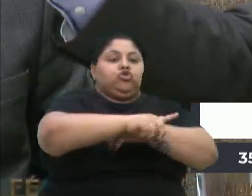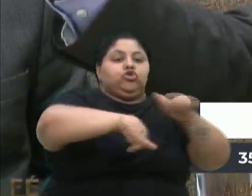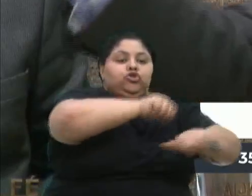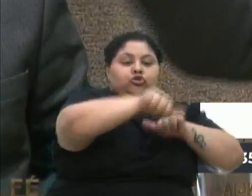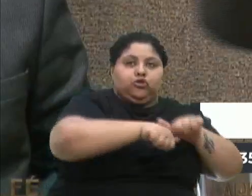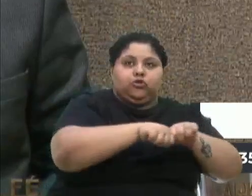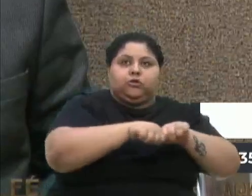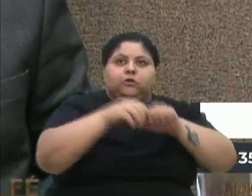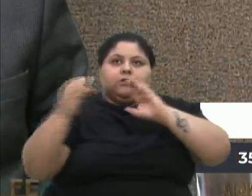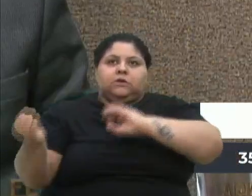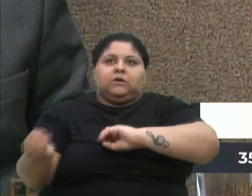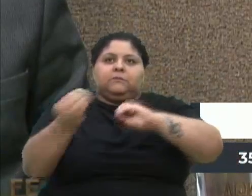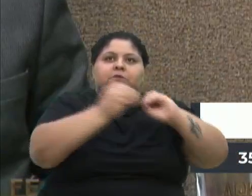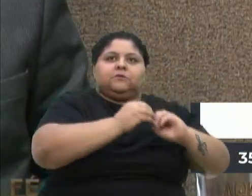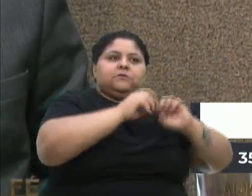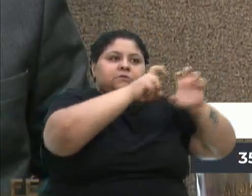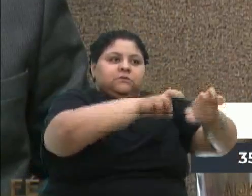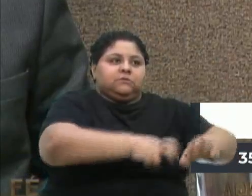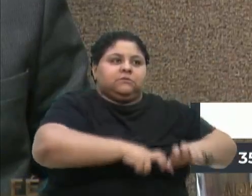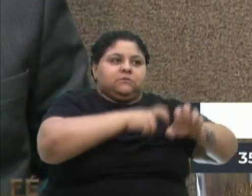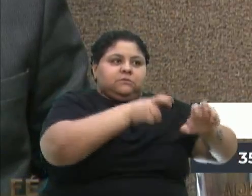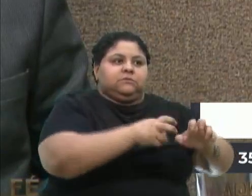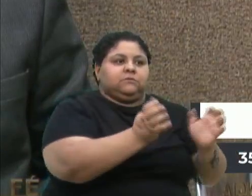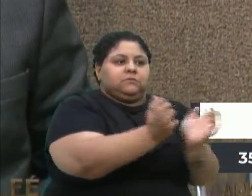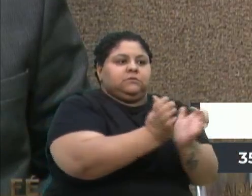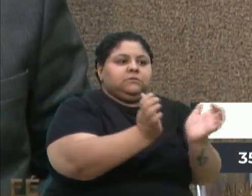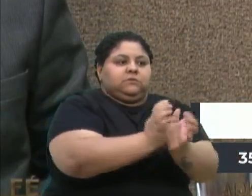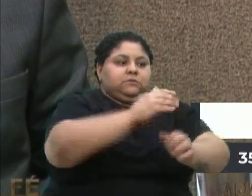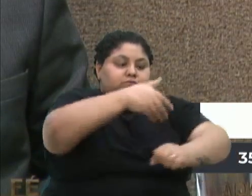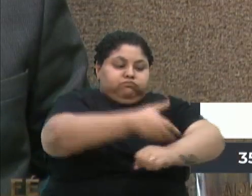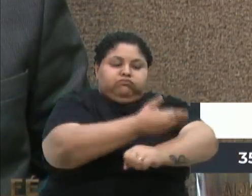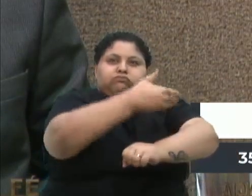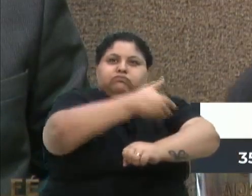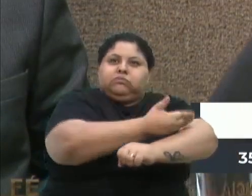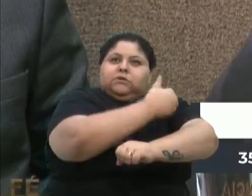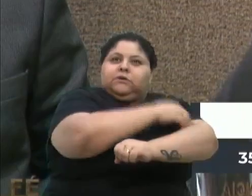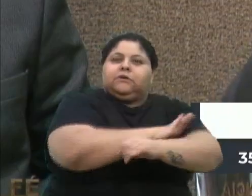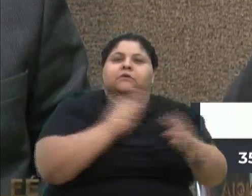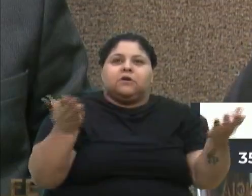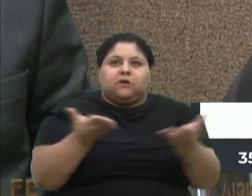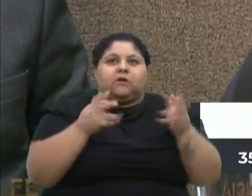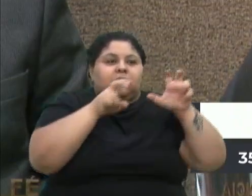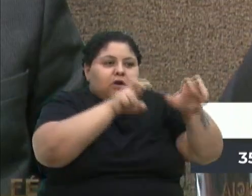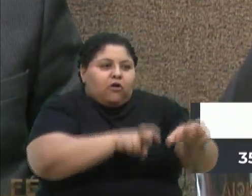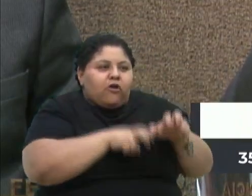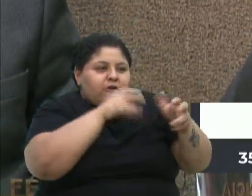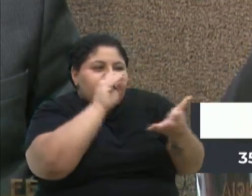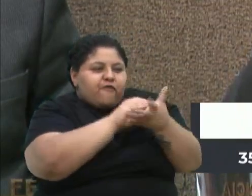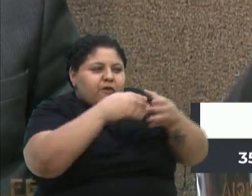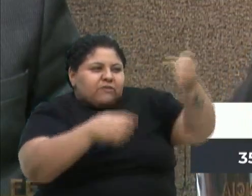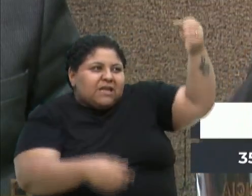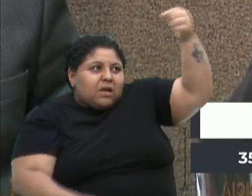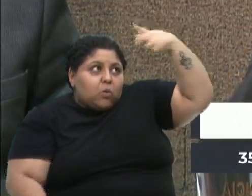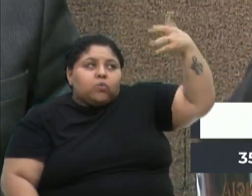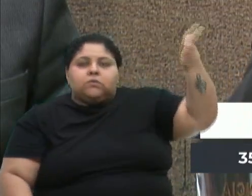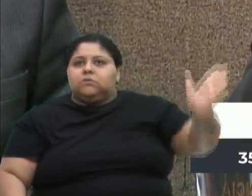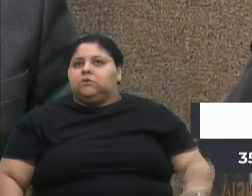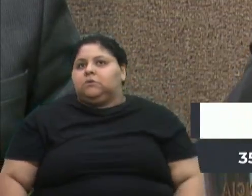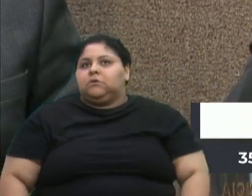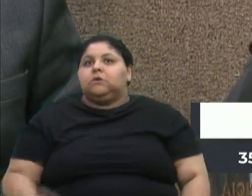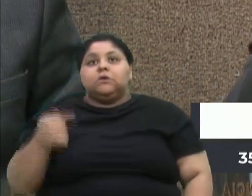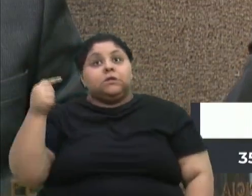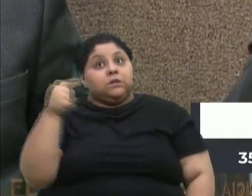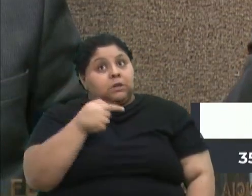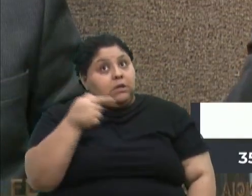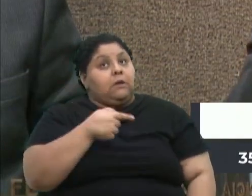do interior para trabalhar na cidade para tapar os furos que aqui não fazem. E agora o interior está sem luz na rua. Então, isso aí tem que tomar